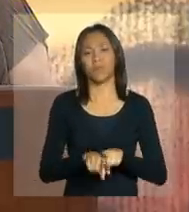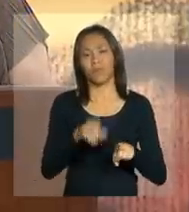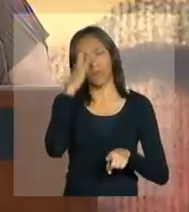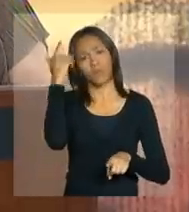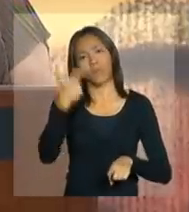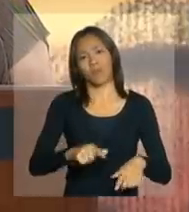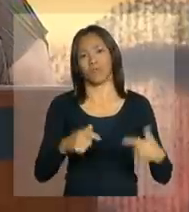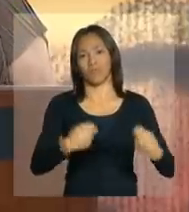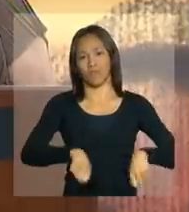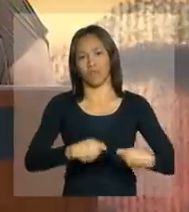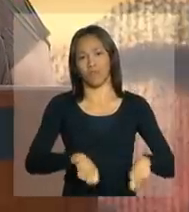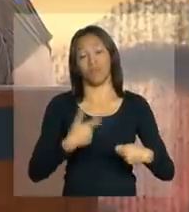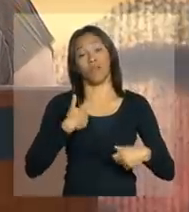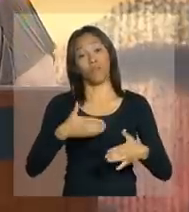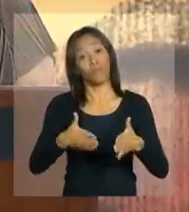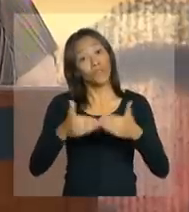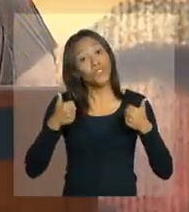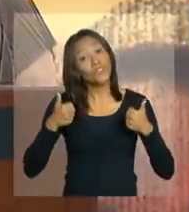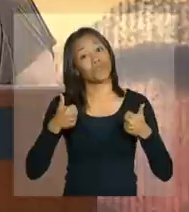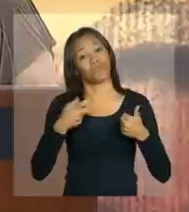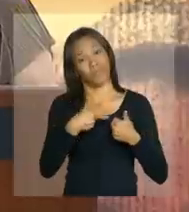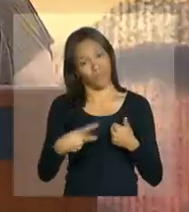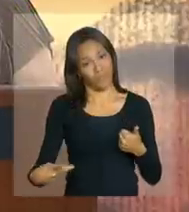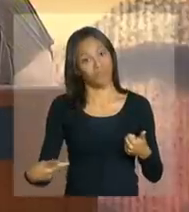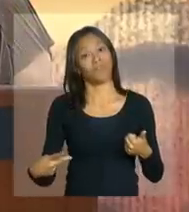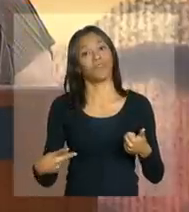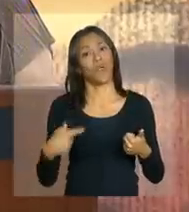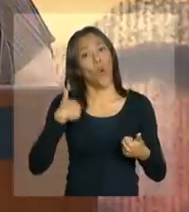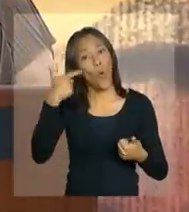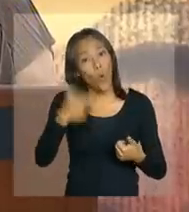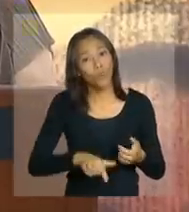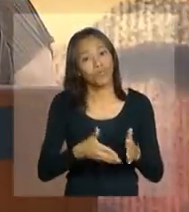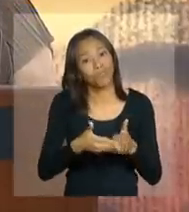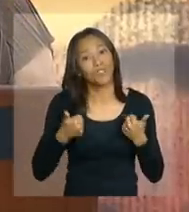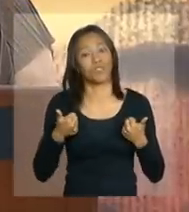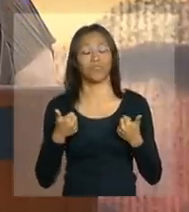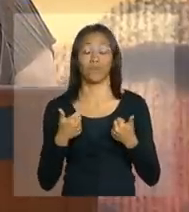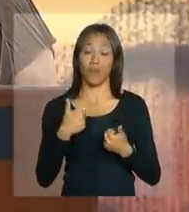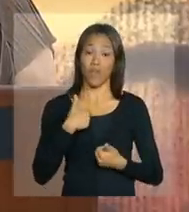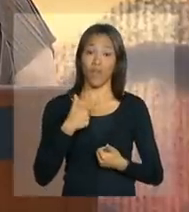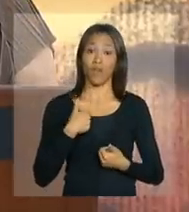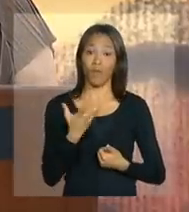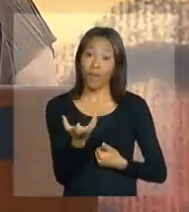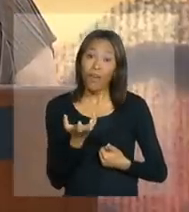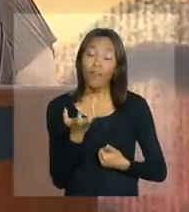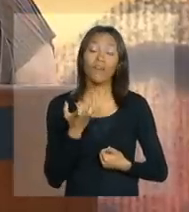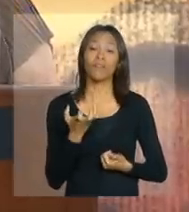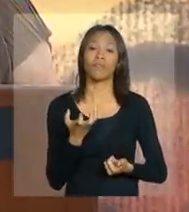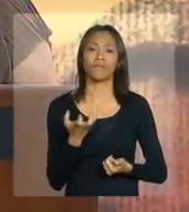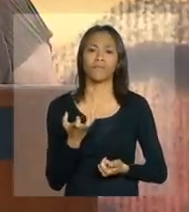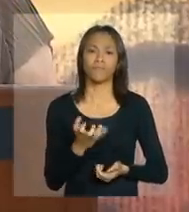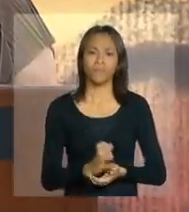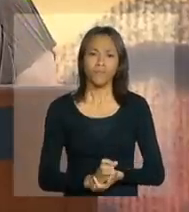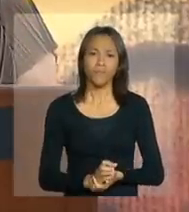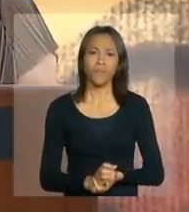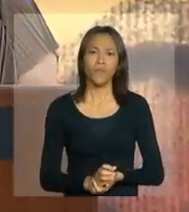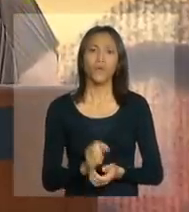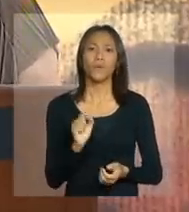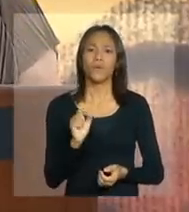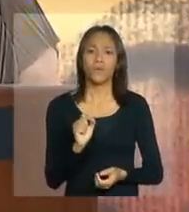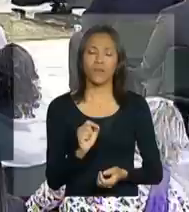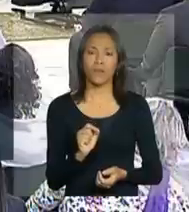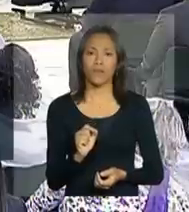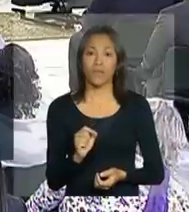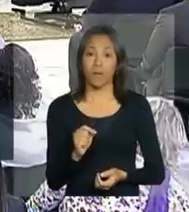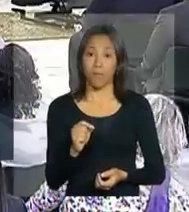precisado mas tô pedindo presidenta outro apelo que eu queria uma lei uma uma justificação de um crédo